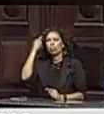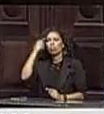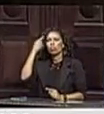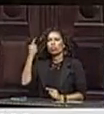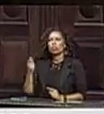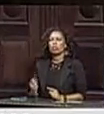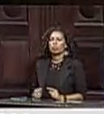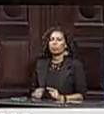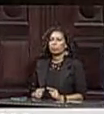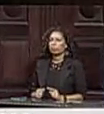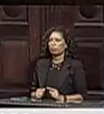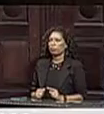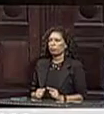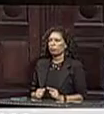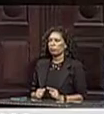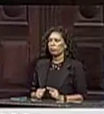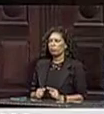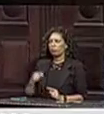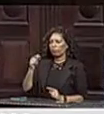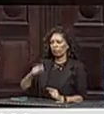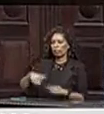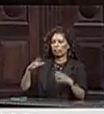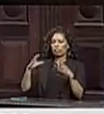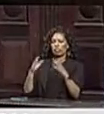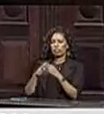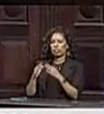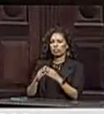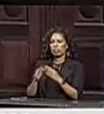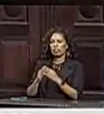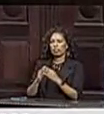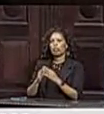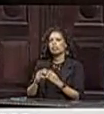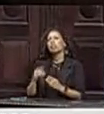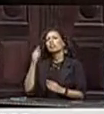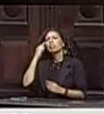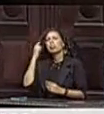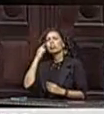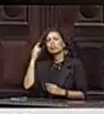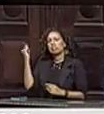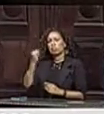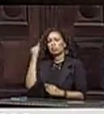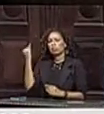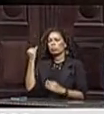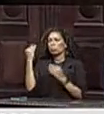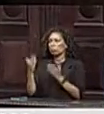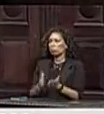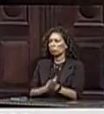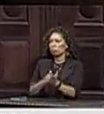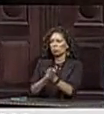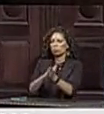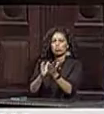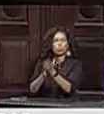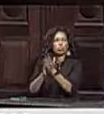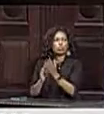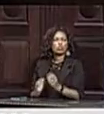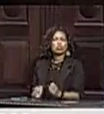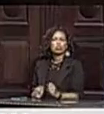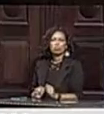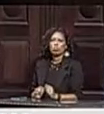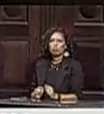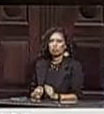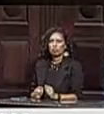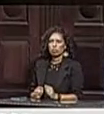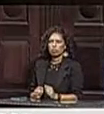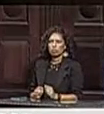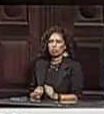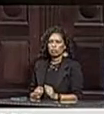o dever da homenagem, o dever caberia primeiro